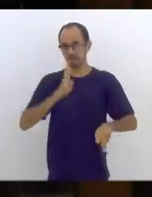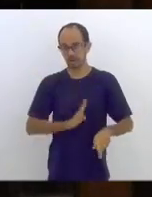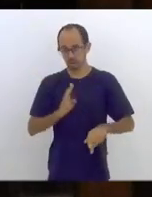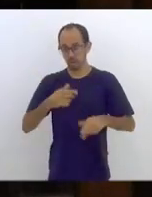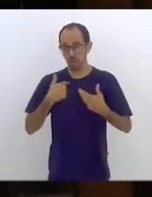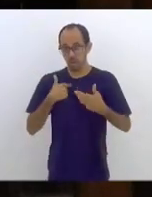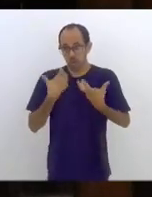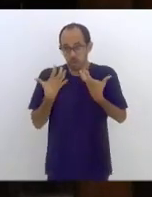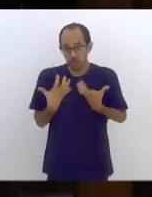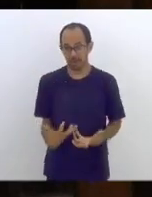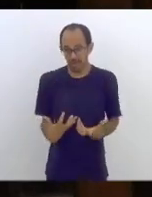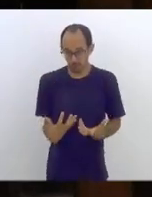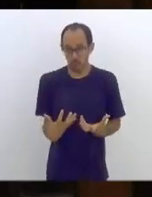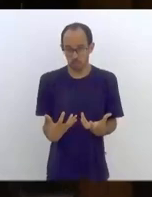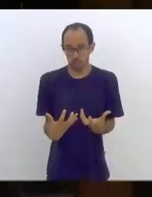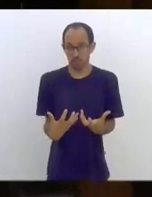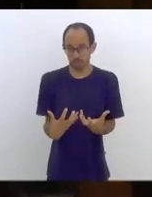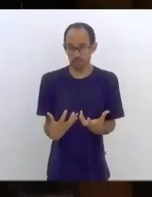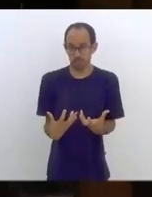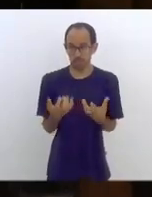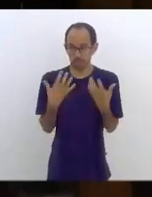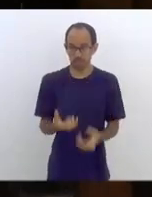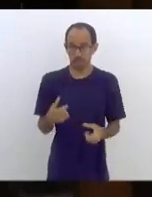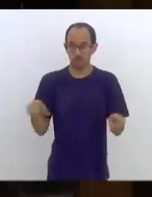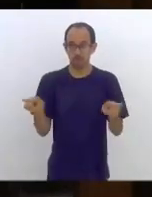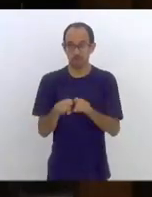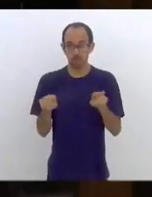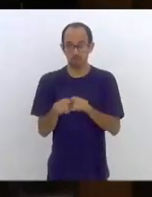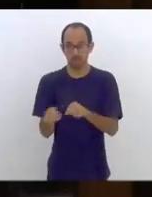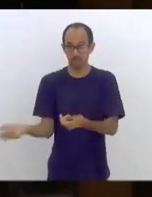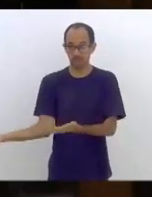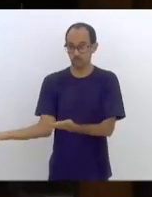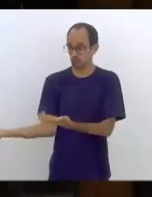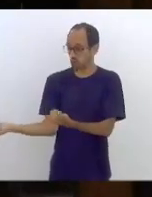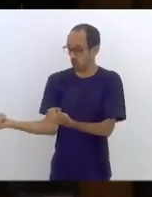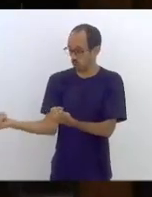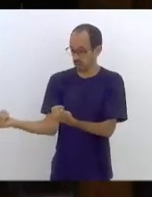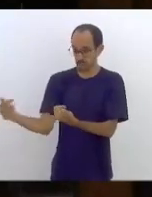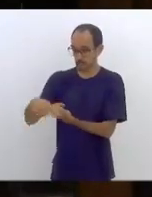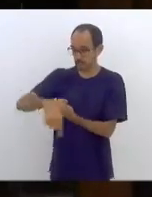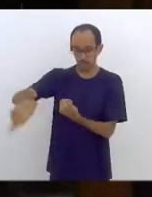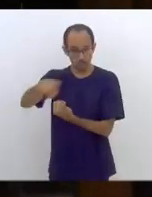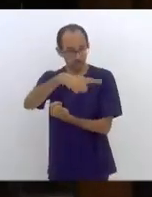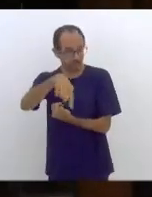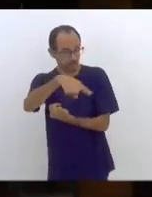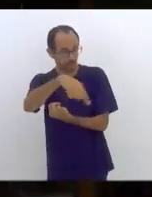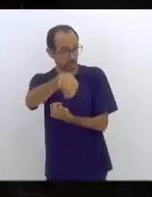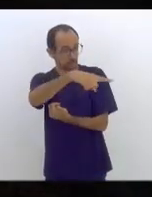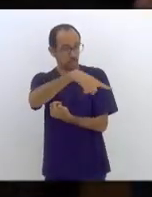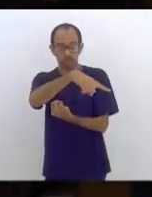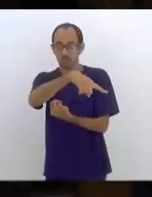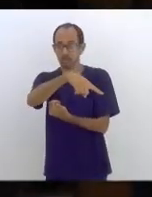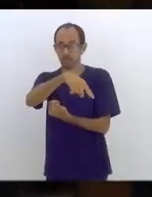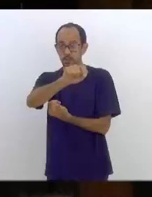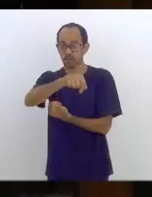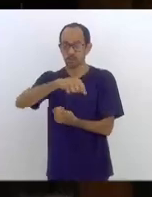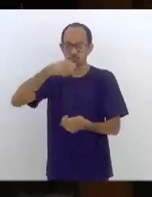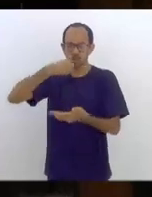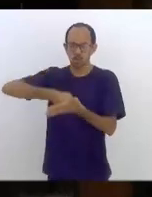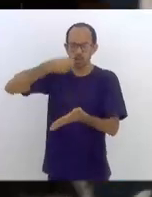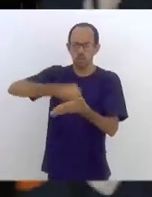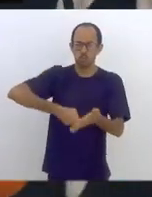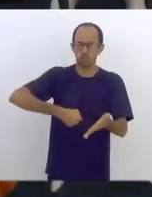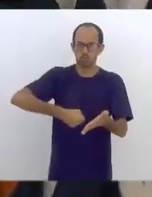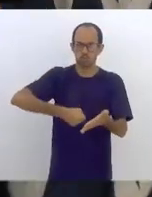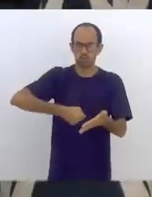E eu, olha, eu quero que essa juventude que estiver aqui fique neste canizo. Seja